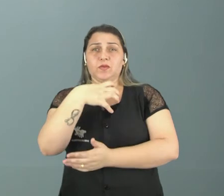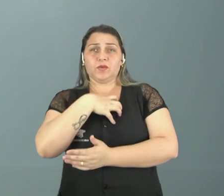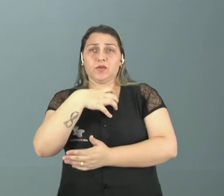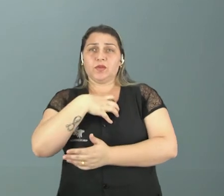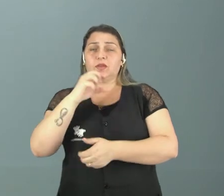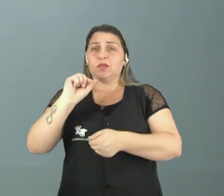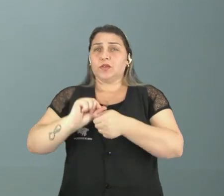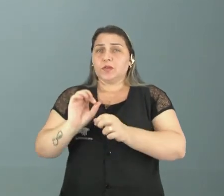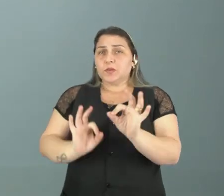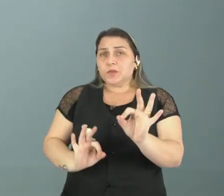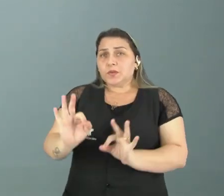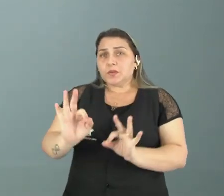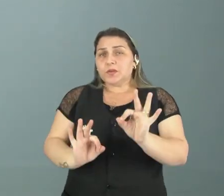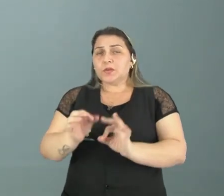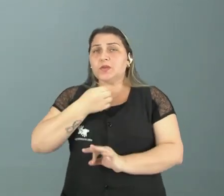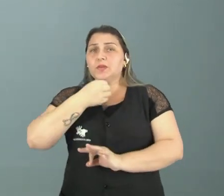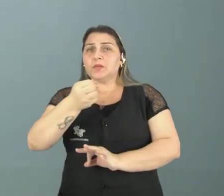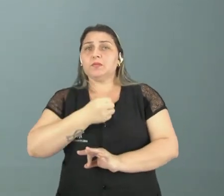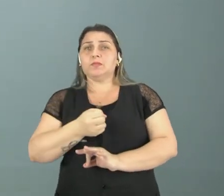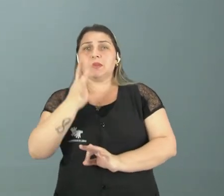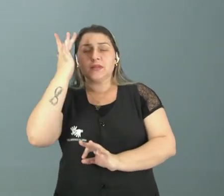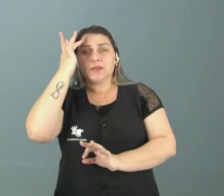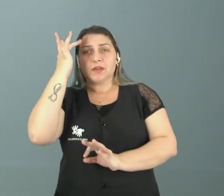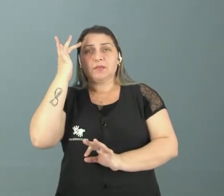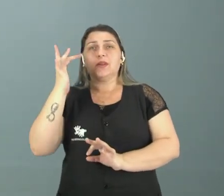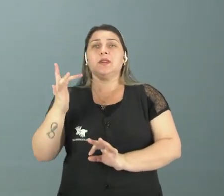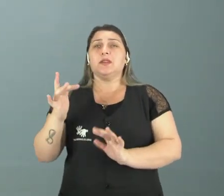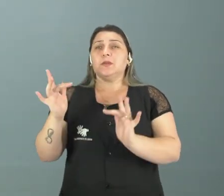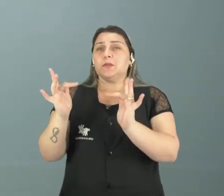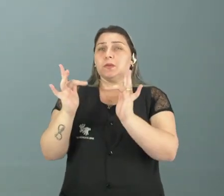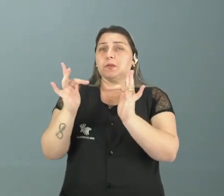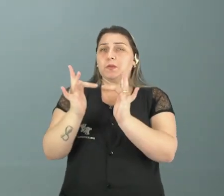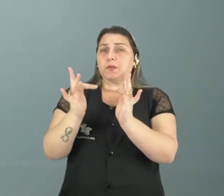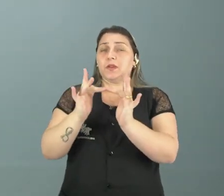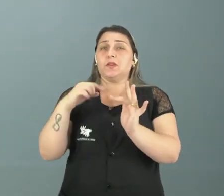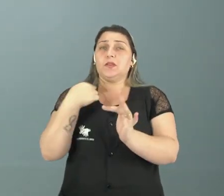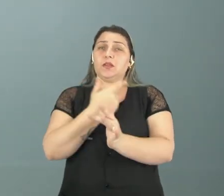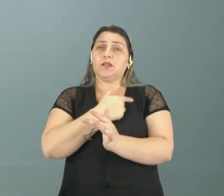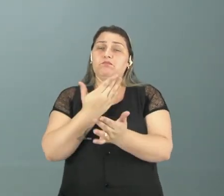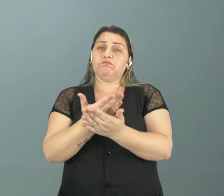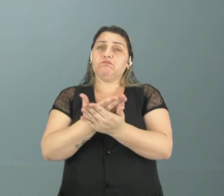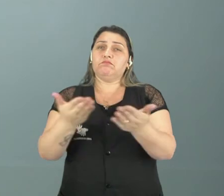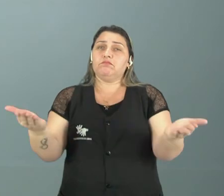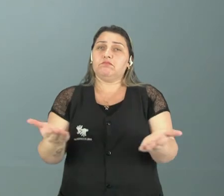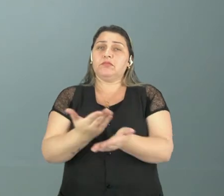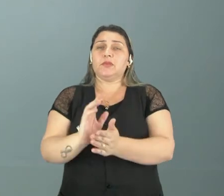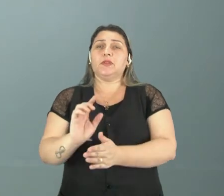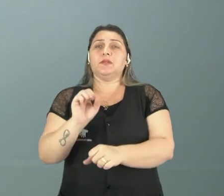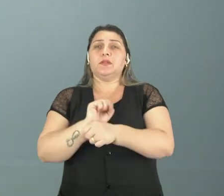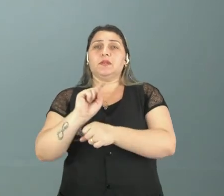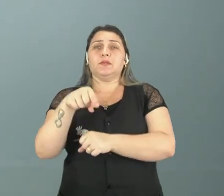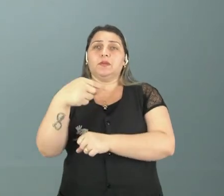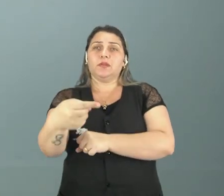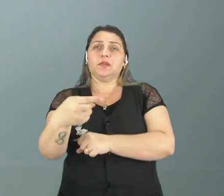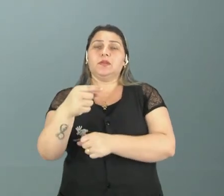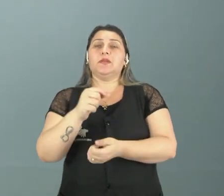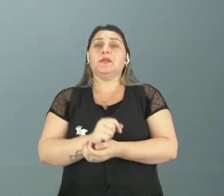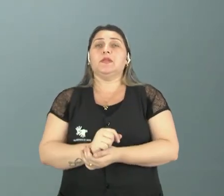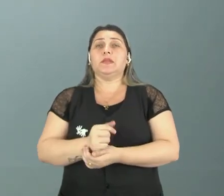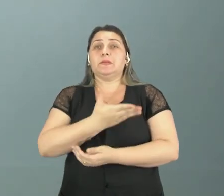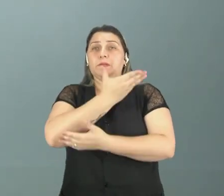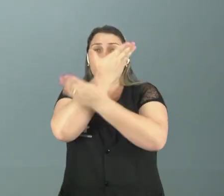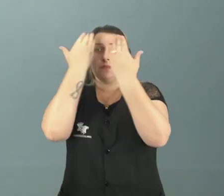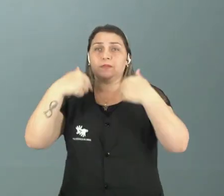produzir uma reportagem para poder identificar os dados importantes aí. A nossa aula termina por aqui. Já aguardo na próxima, tá bom? E